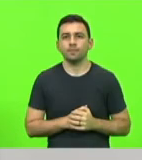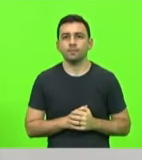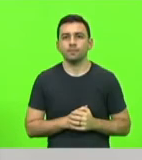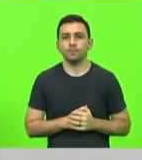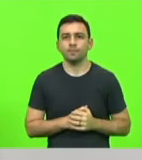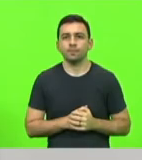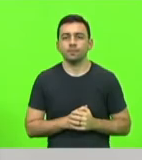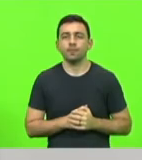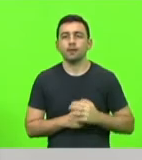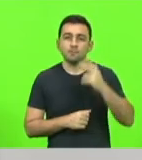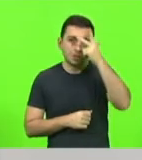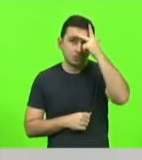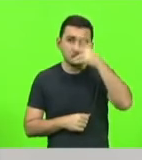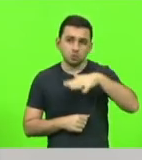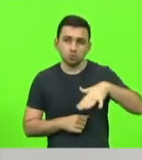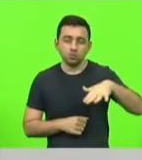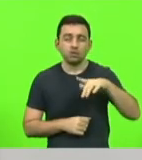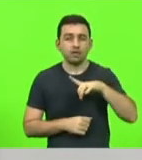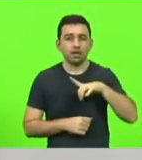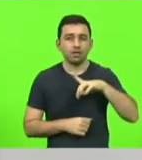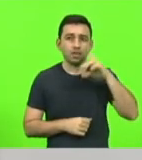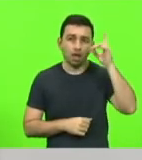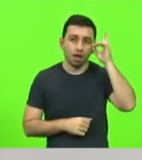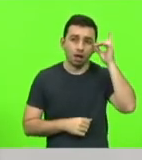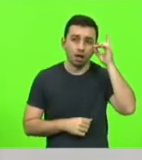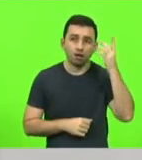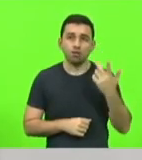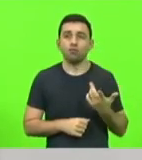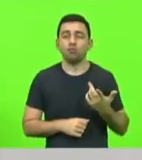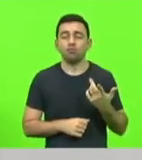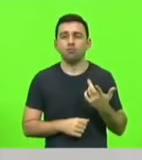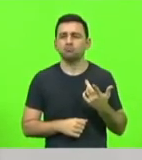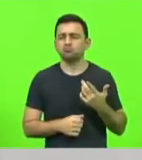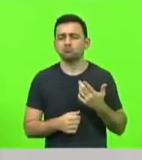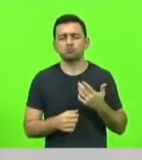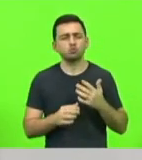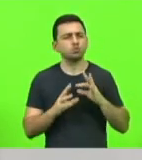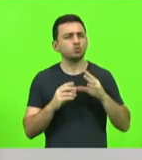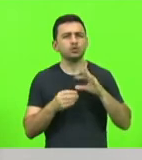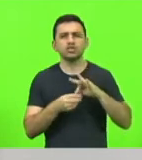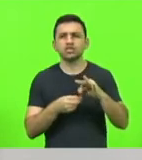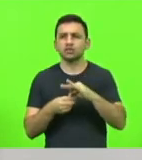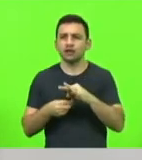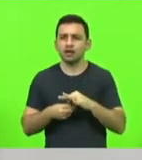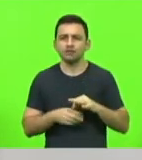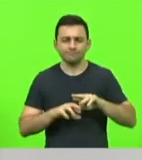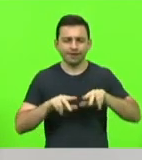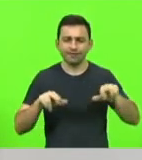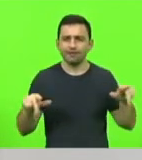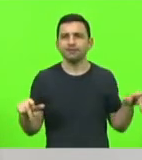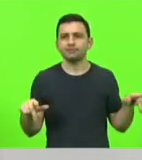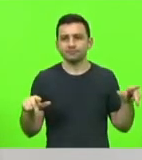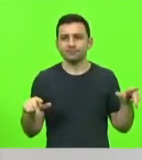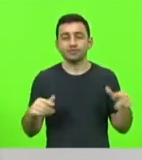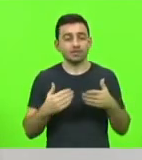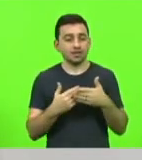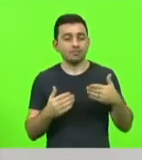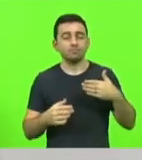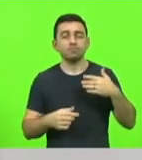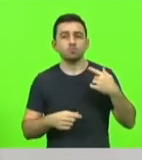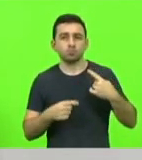de pessoas com síndrome de Down e tantas outras entidades que tratam de políticas